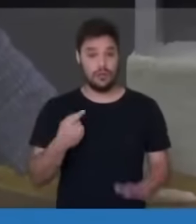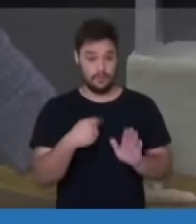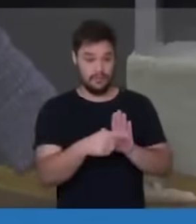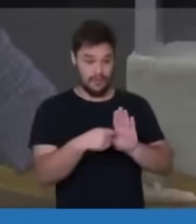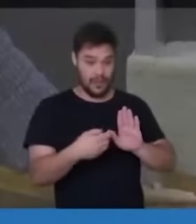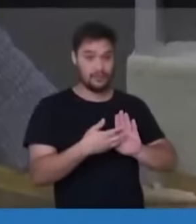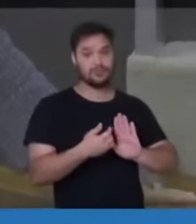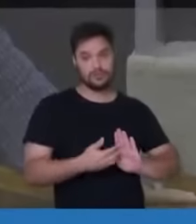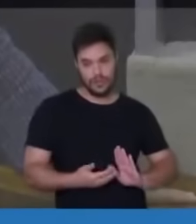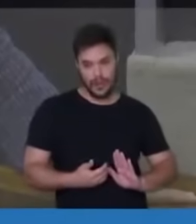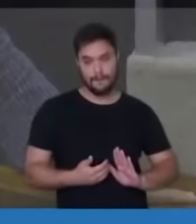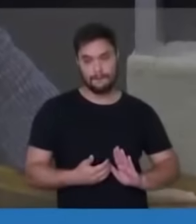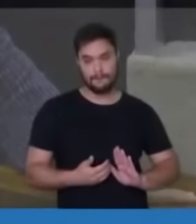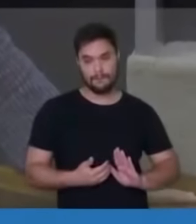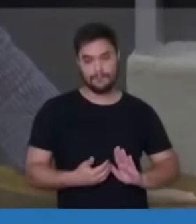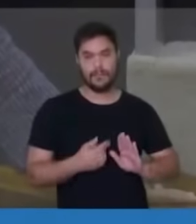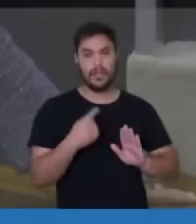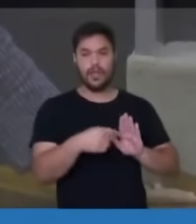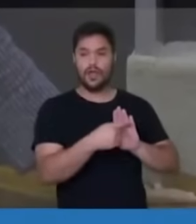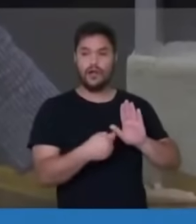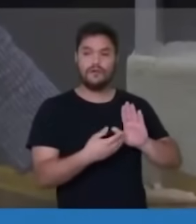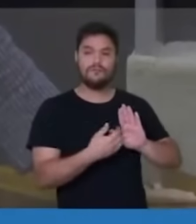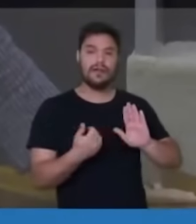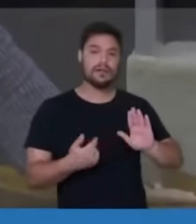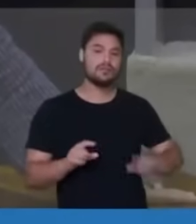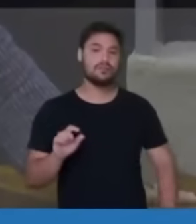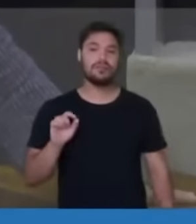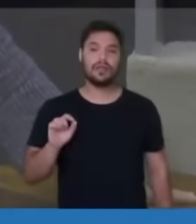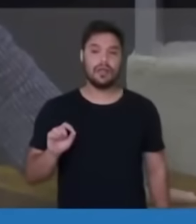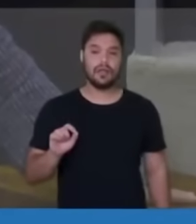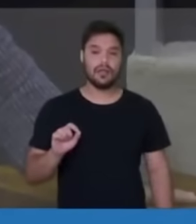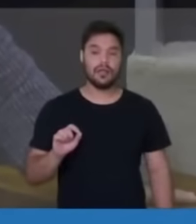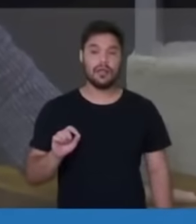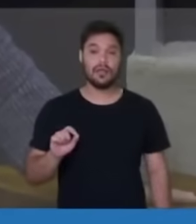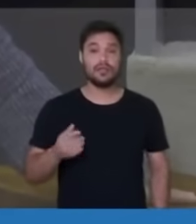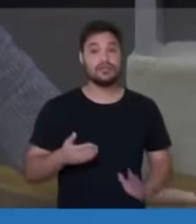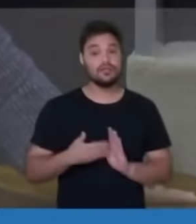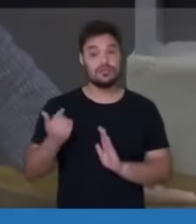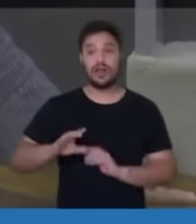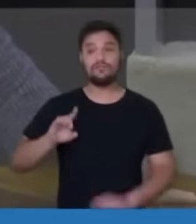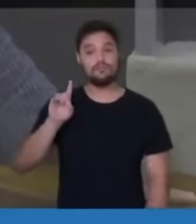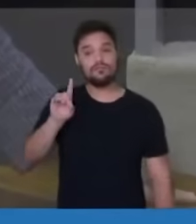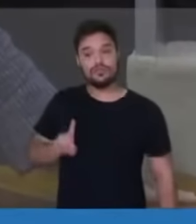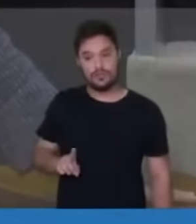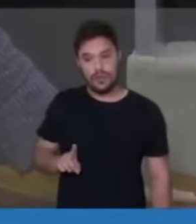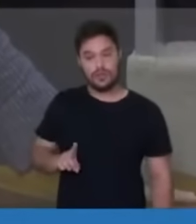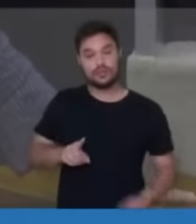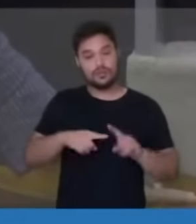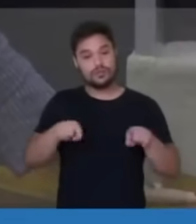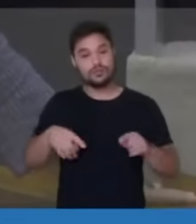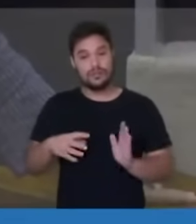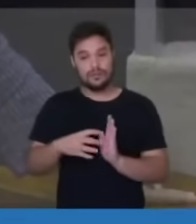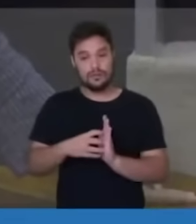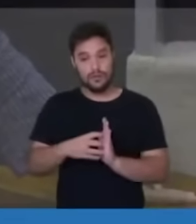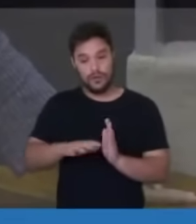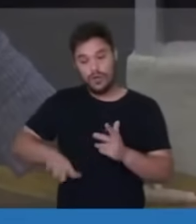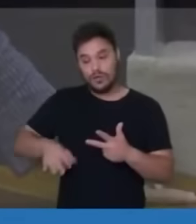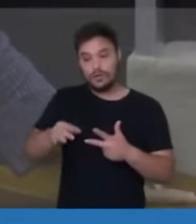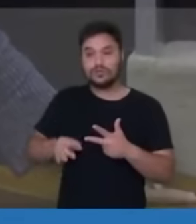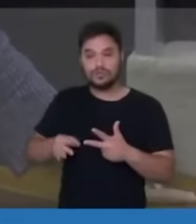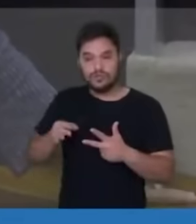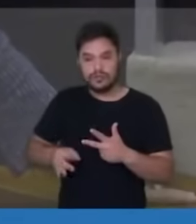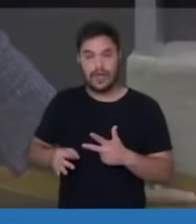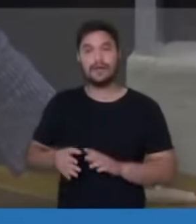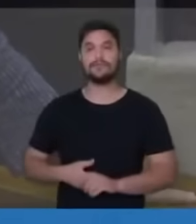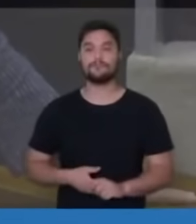Eu estou falando do veto que tirava os direitos dos servidores do judiciário. Uma emenda